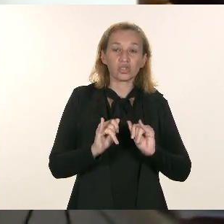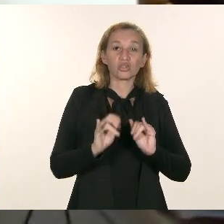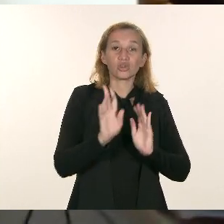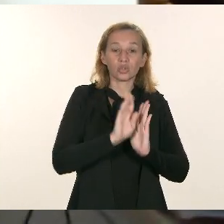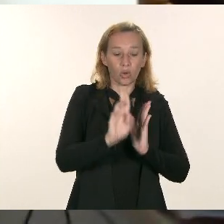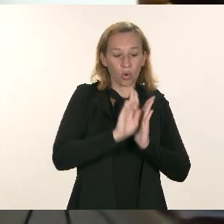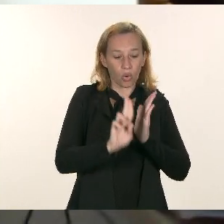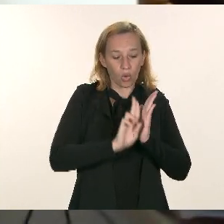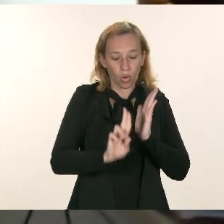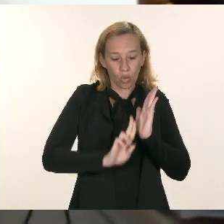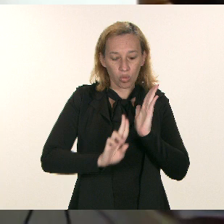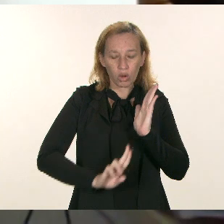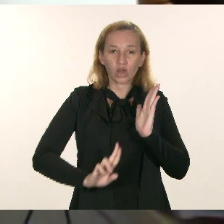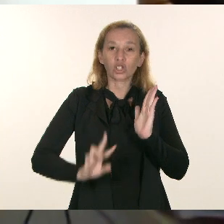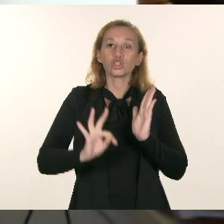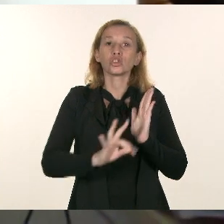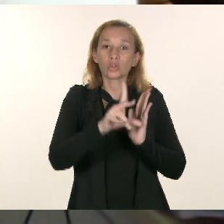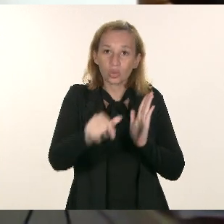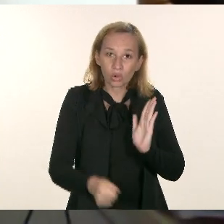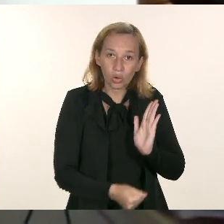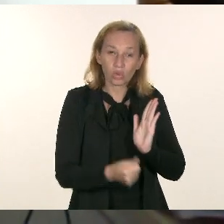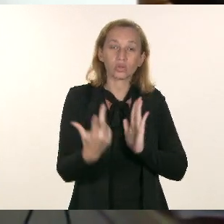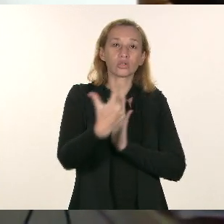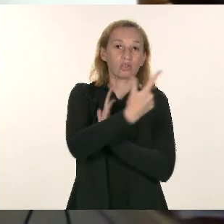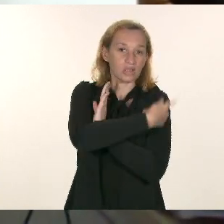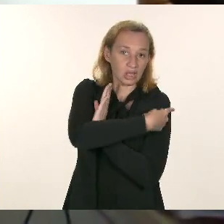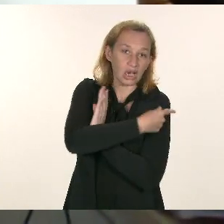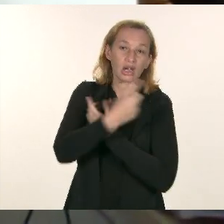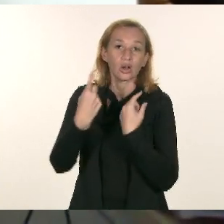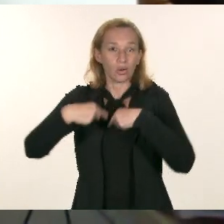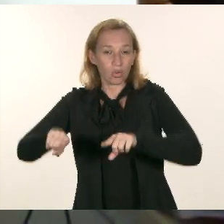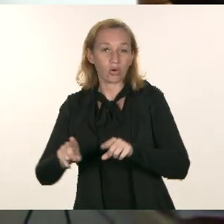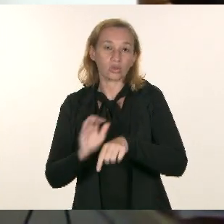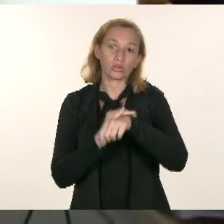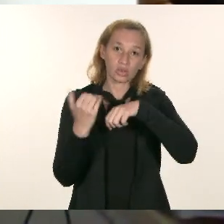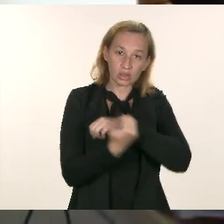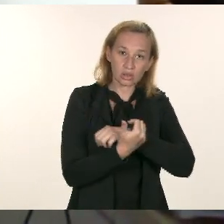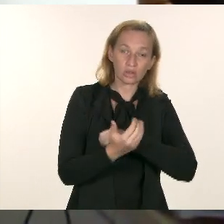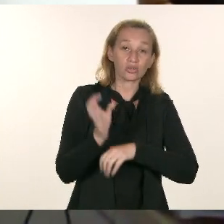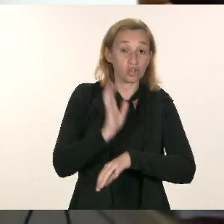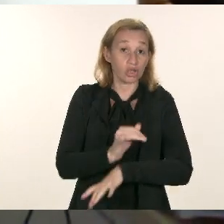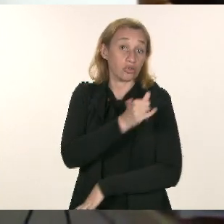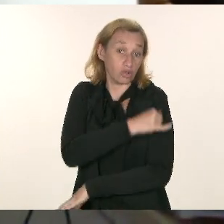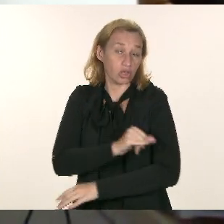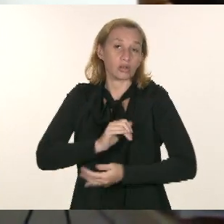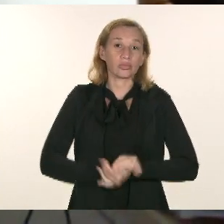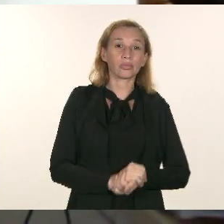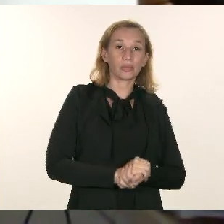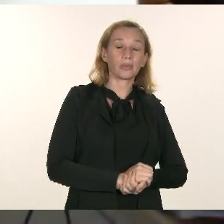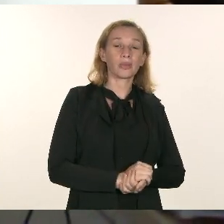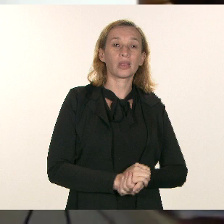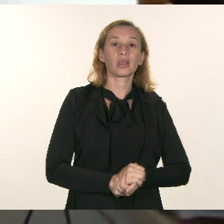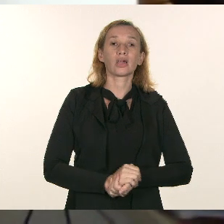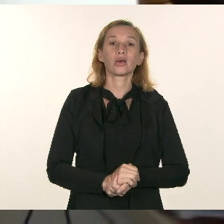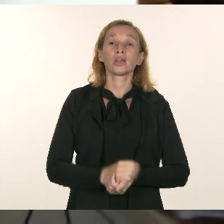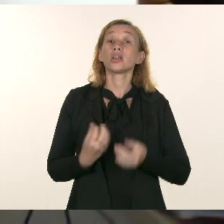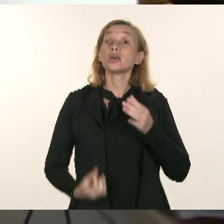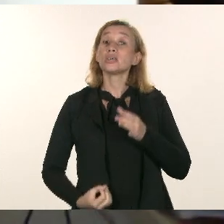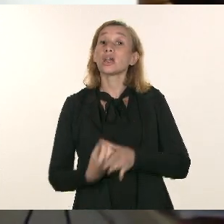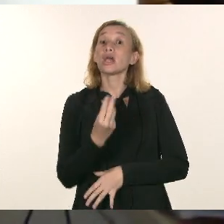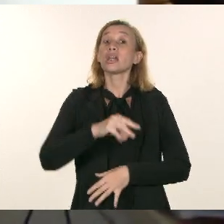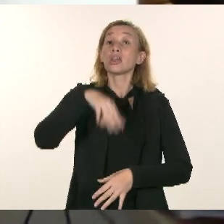de todos os vacinados contra a Covid-19 no âmbito do Estado do Rio de Janeiro. O autor é